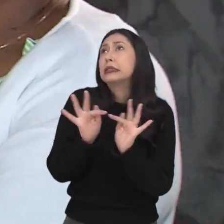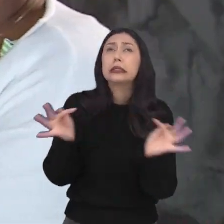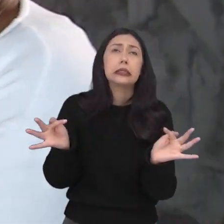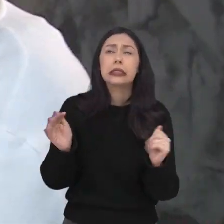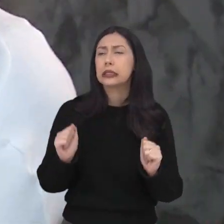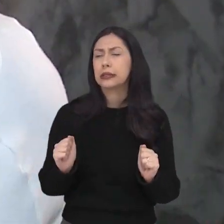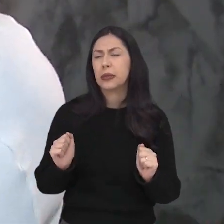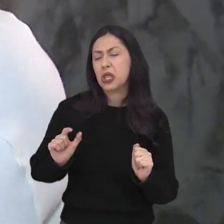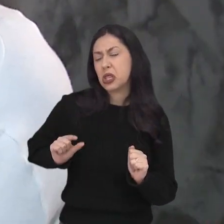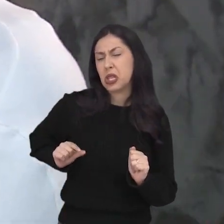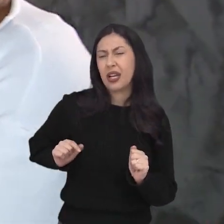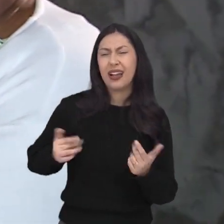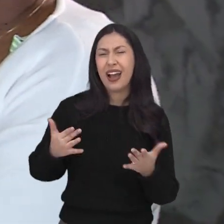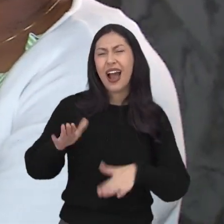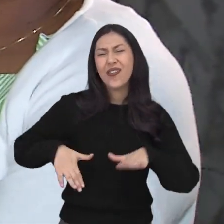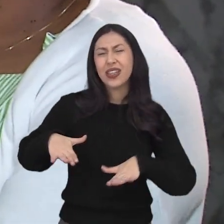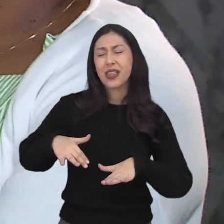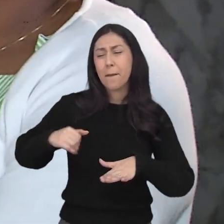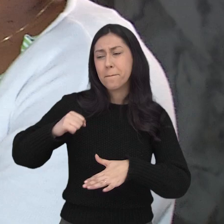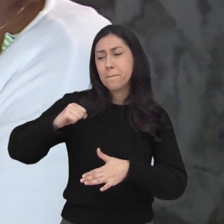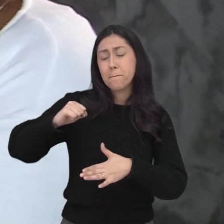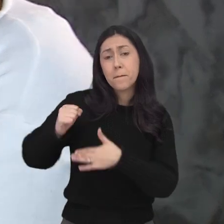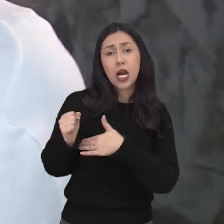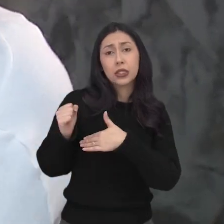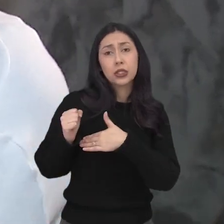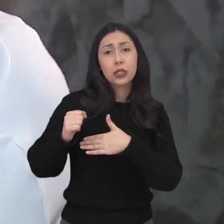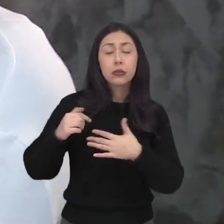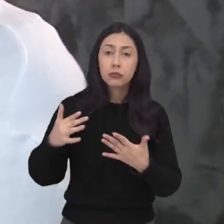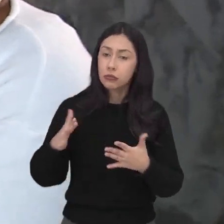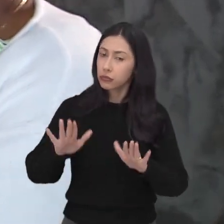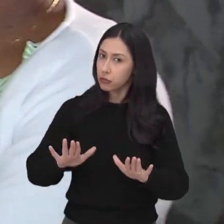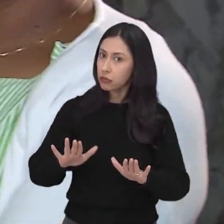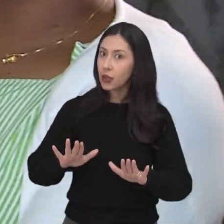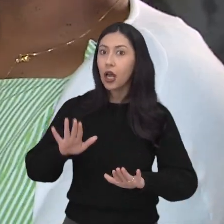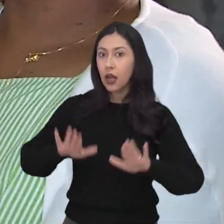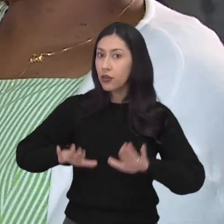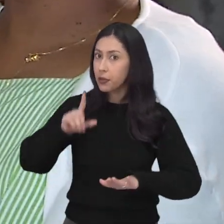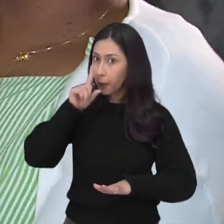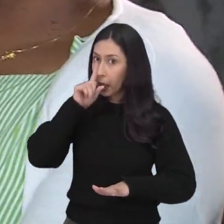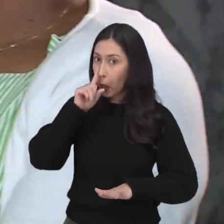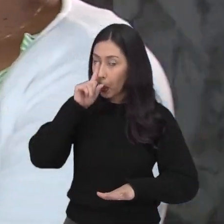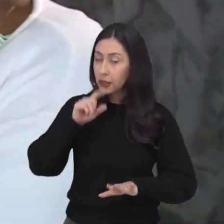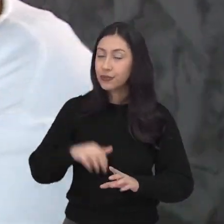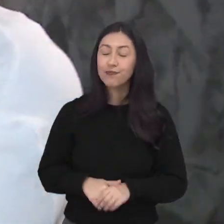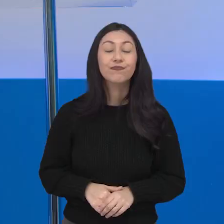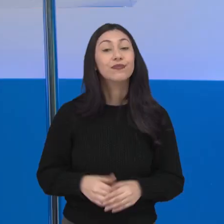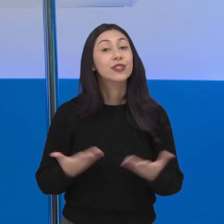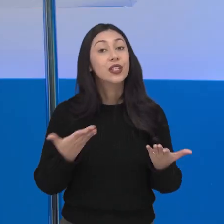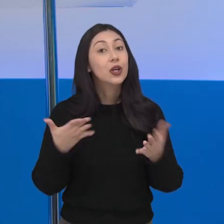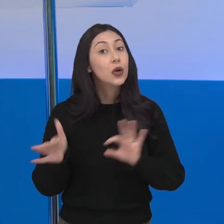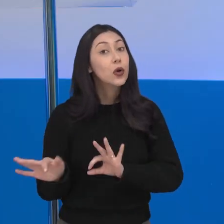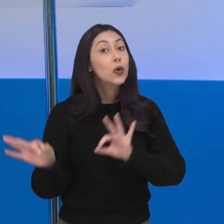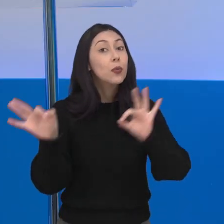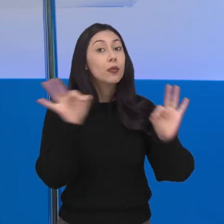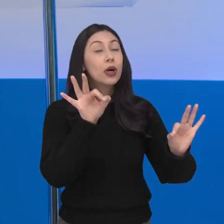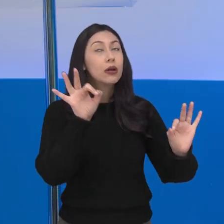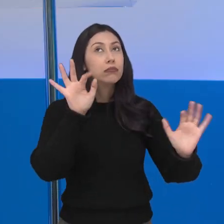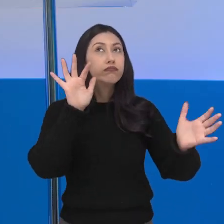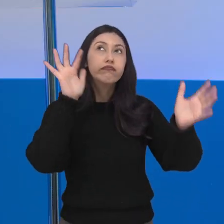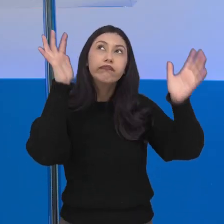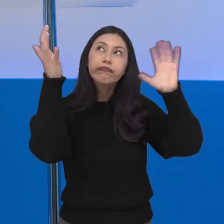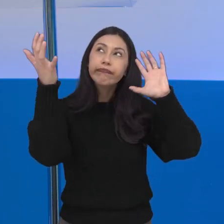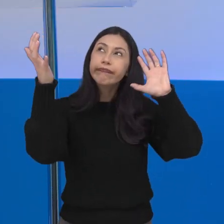que é uma dorzinha simples, um nódulozinho simples, que a gente bateu em alguma coisa, uma íngua, e é muito mais além do que isso, né? Hora de saber como ficam